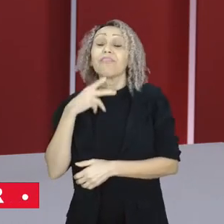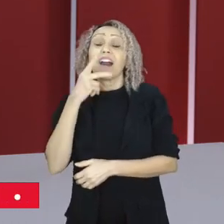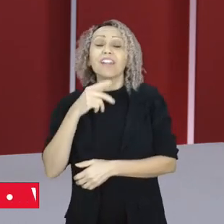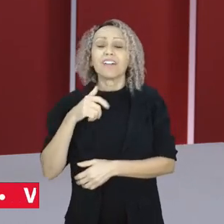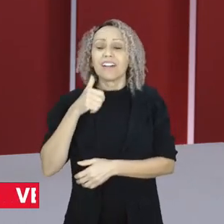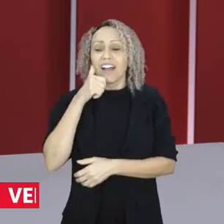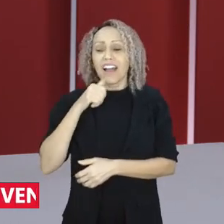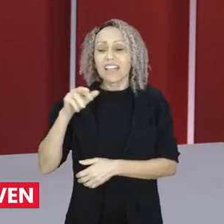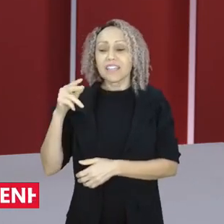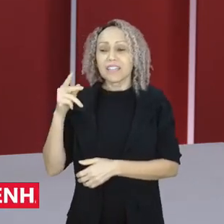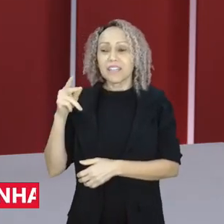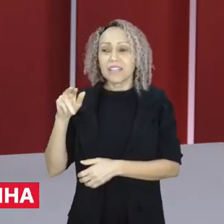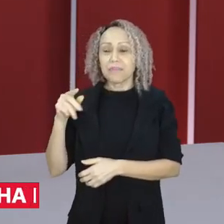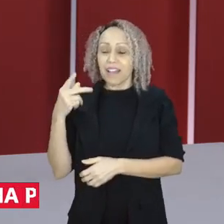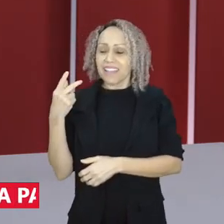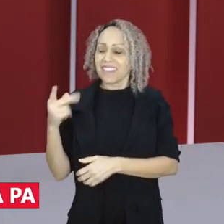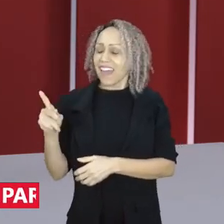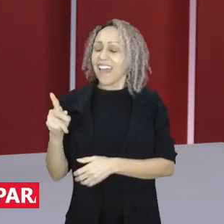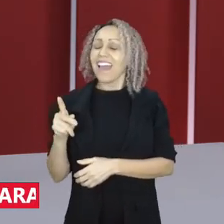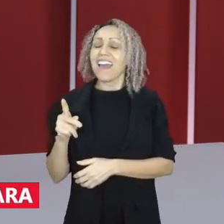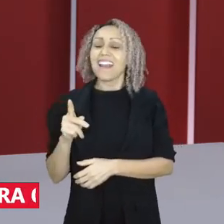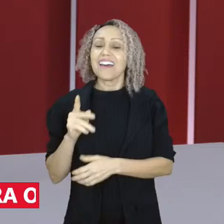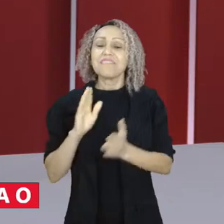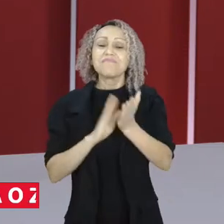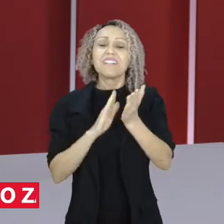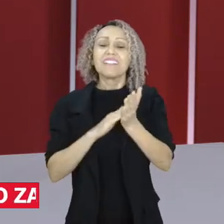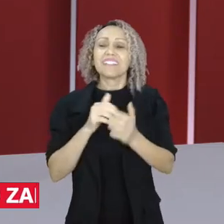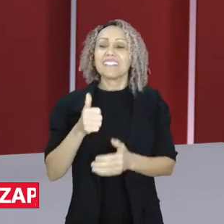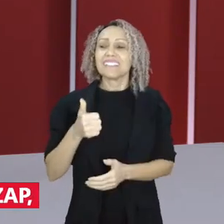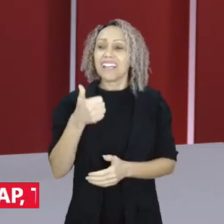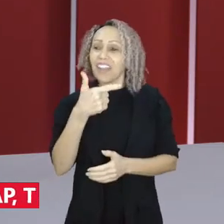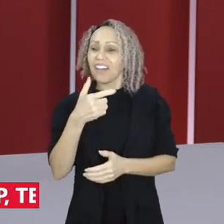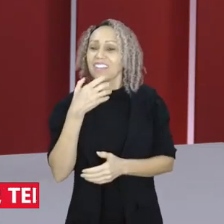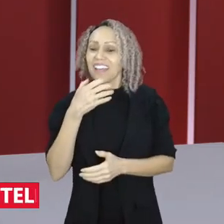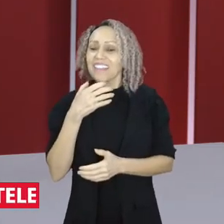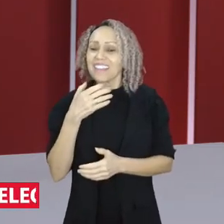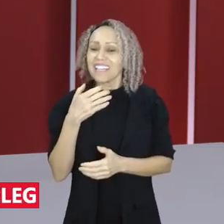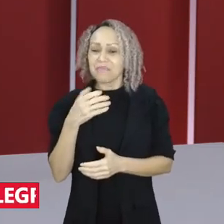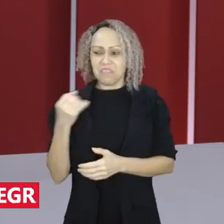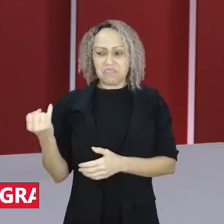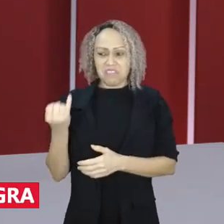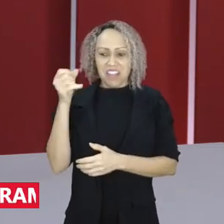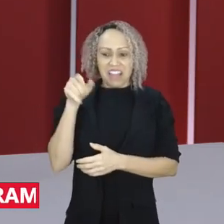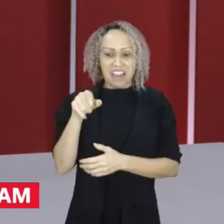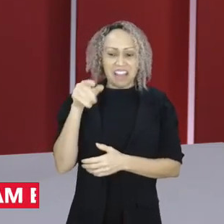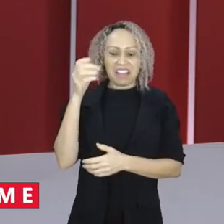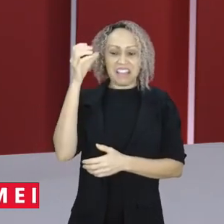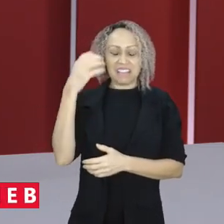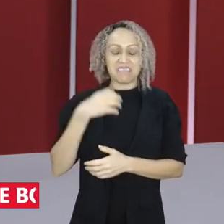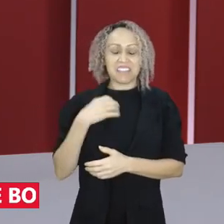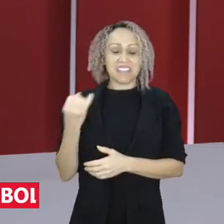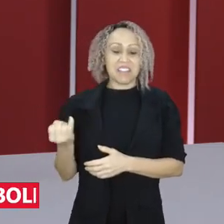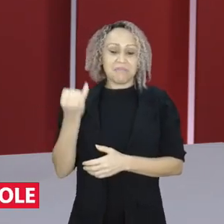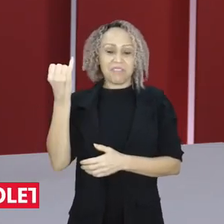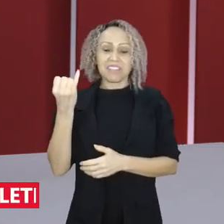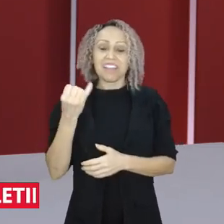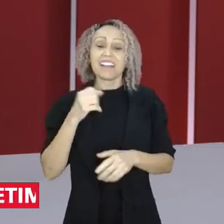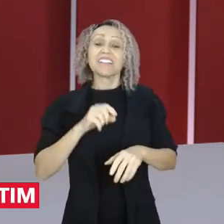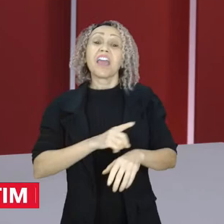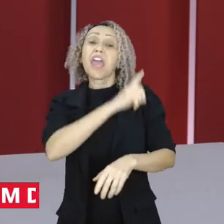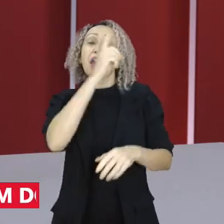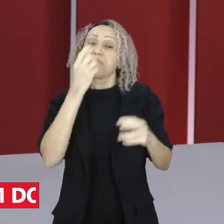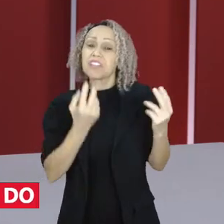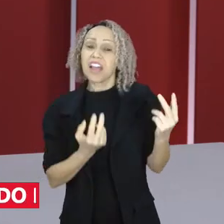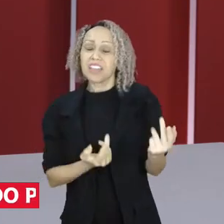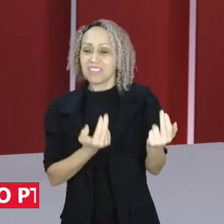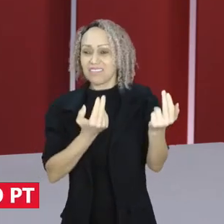Dezembro sentido se sentindo importante aí com a diplomação do Lula no mesmo dia eu acho que é motivo uma grande festa viu Vera sua